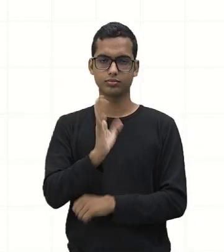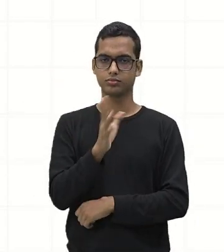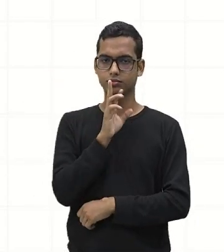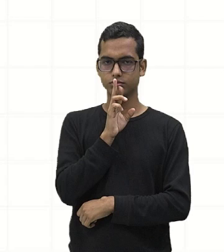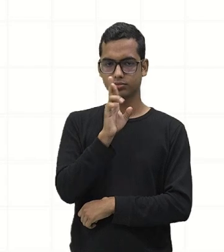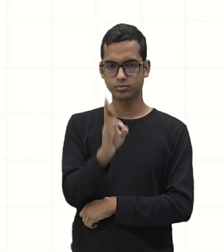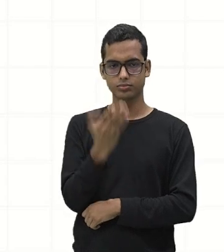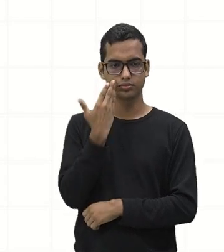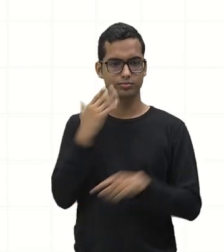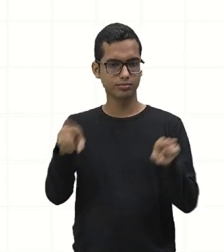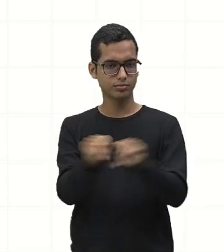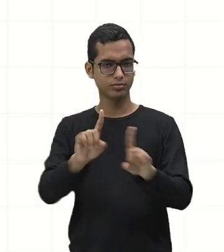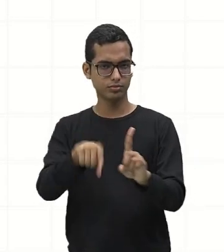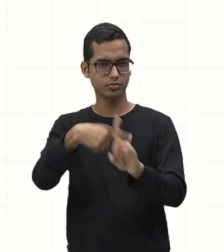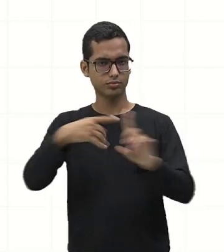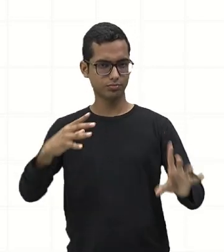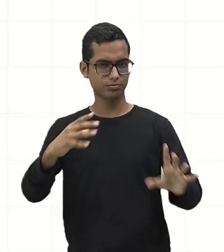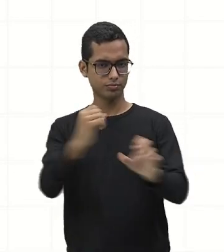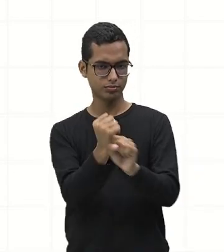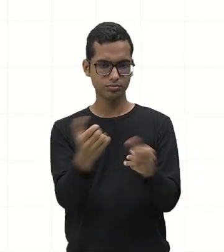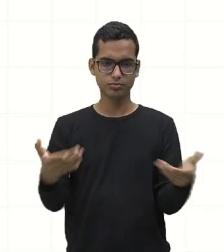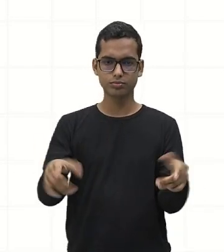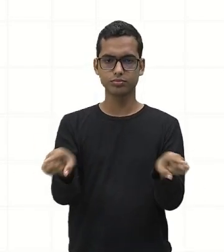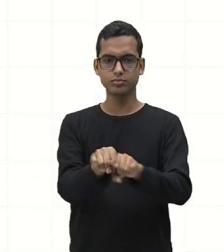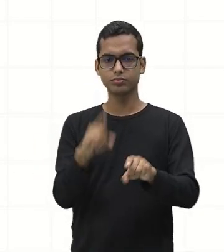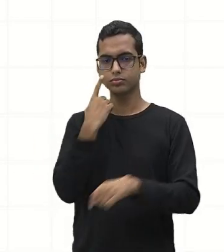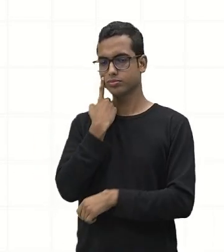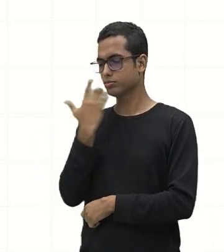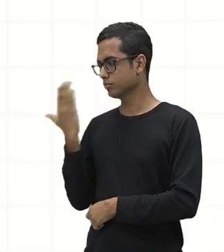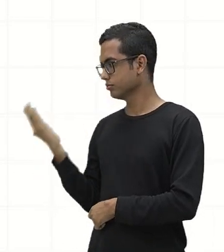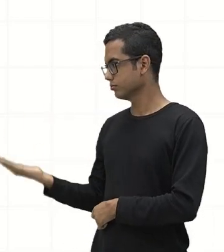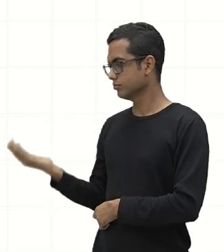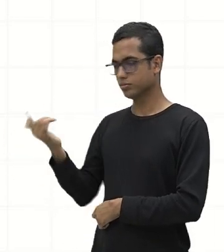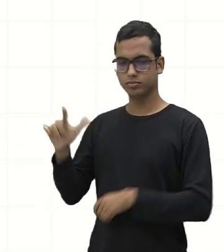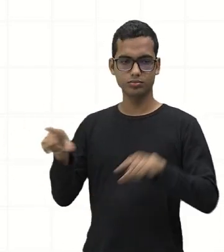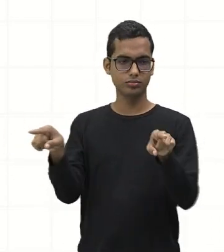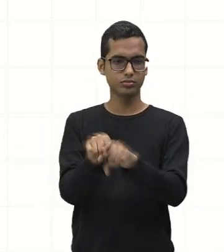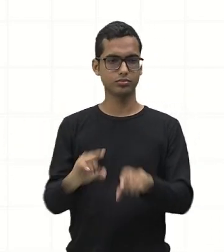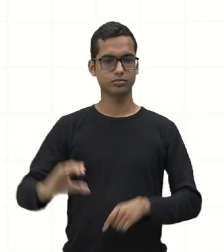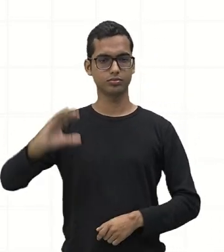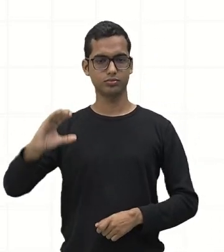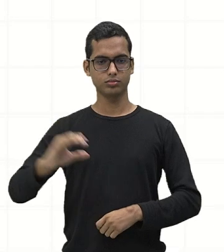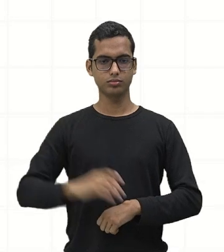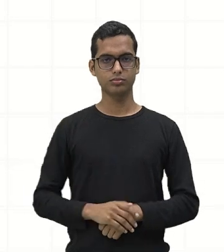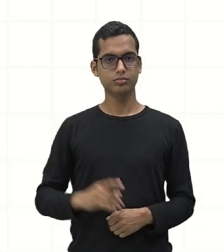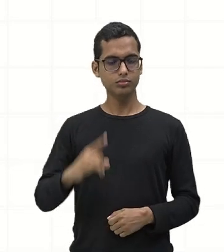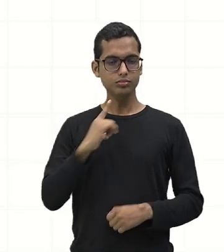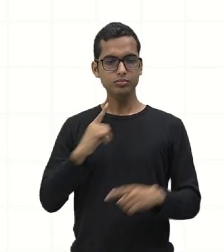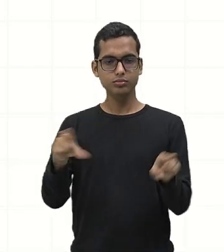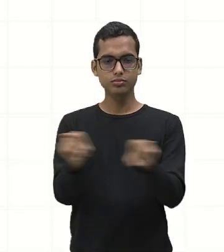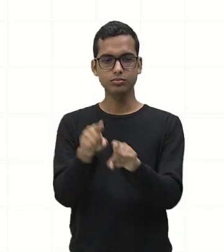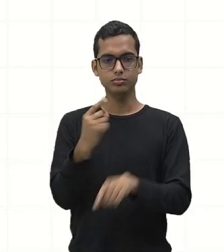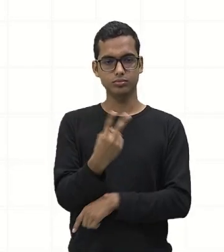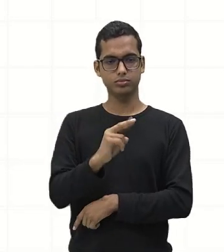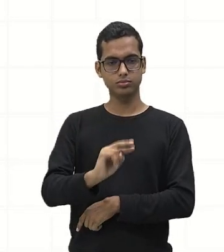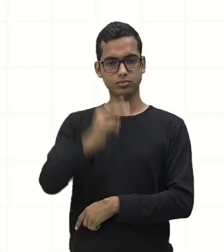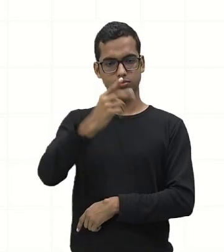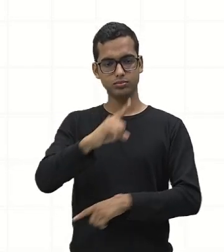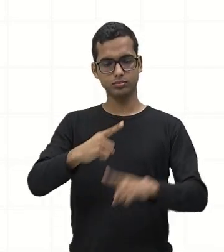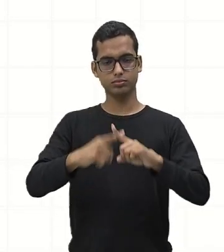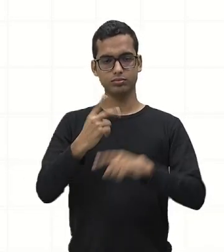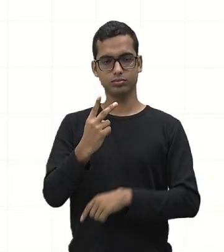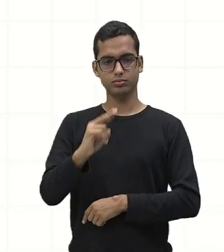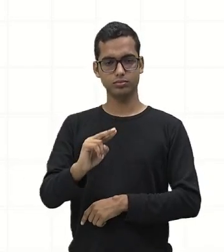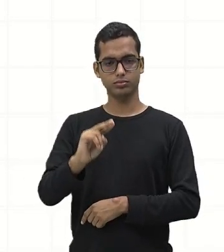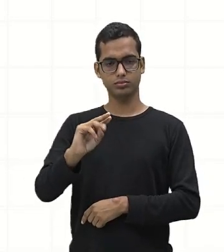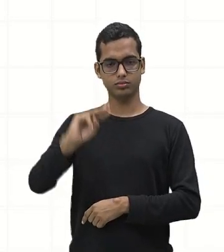Nós somamos, então aqui nós vamos somar, e nós temos mais o 2 elevado à quinta, então nós